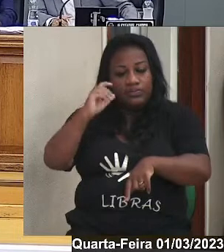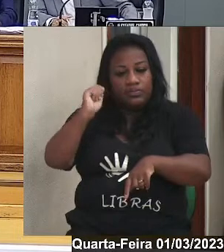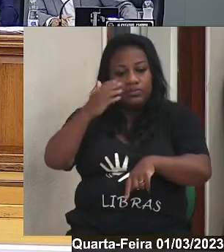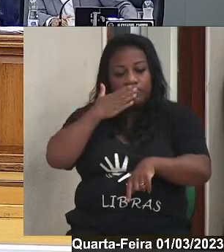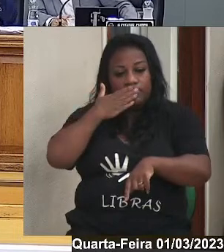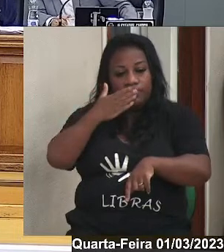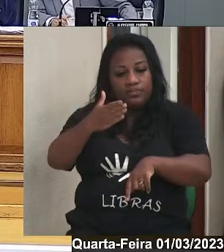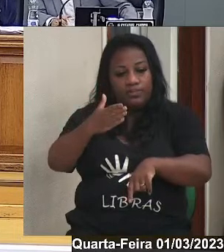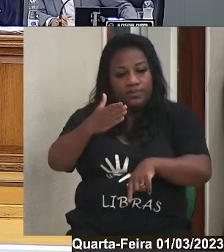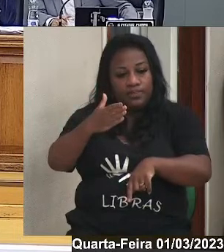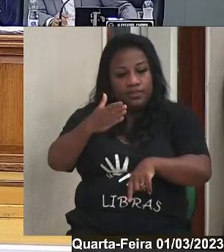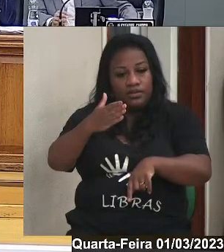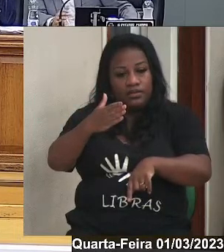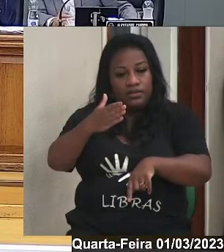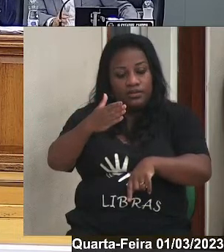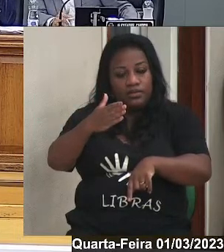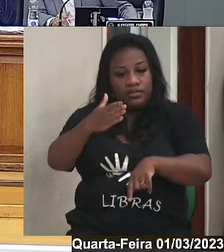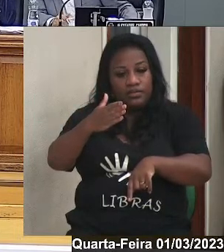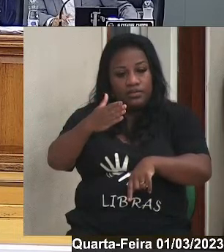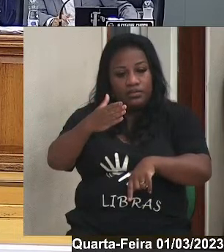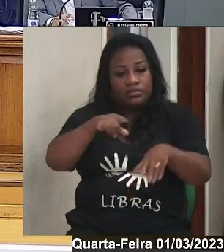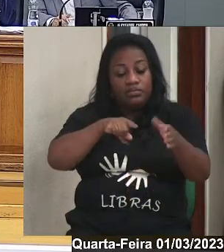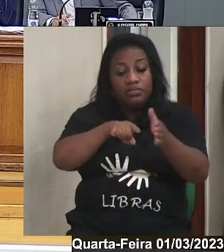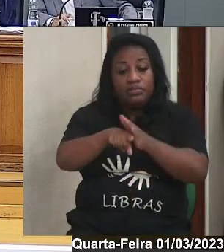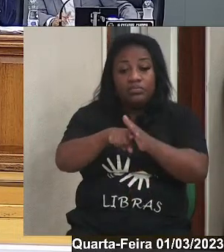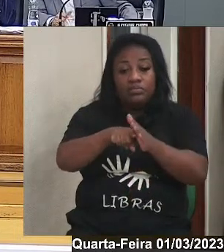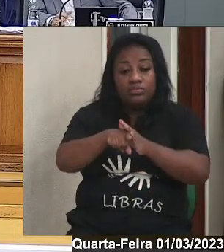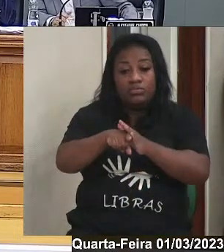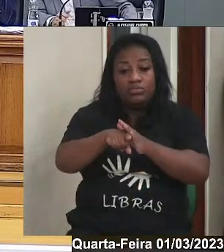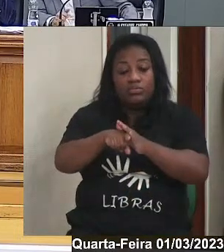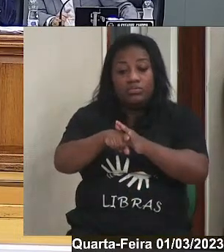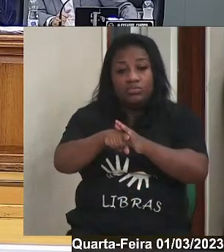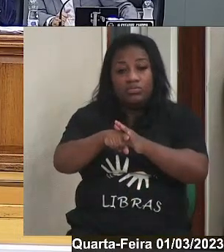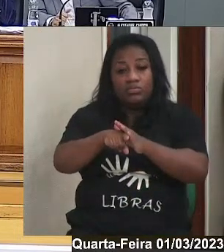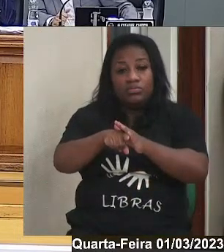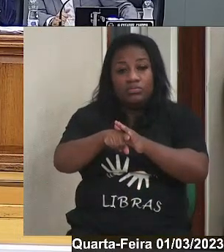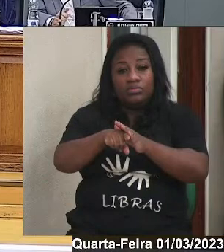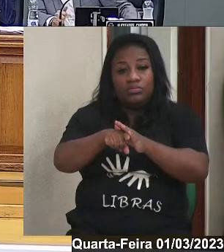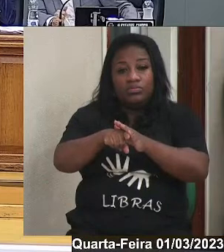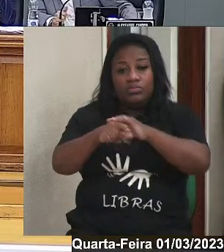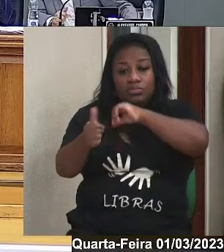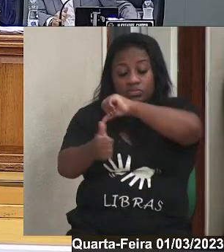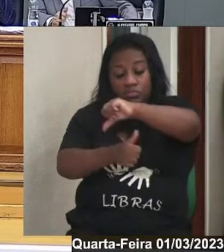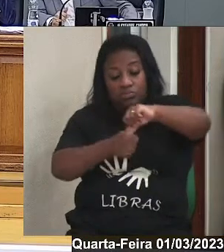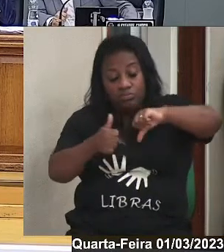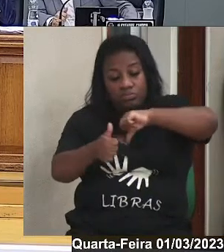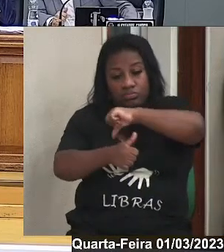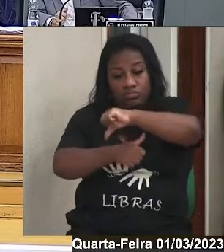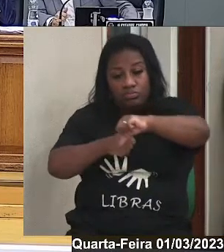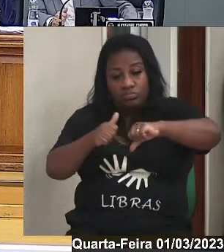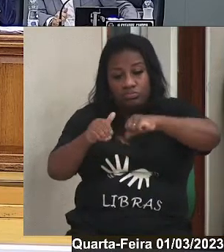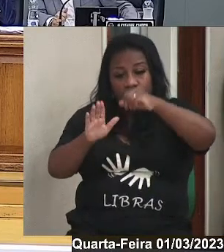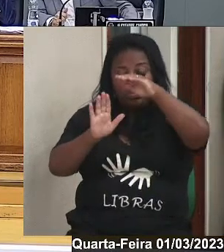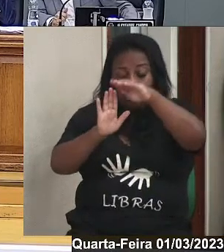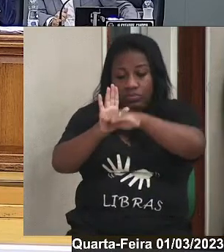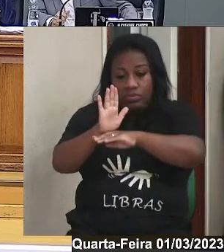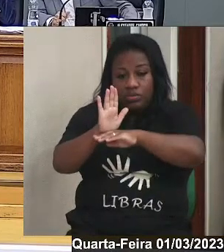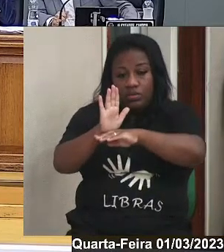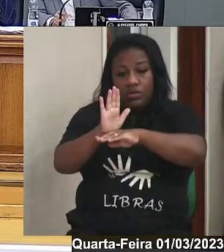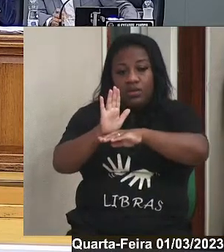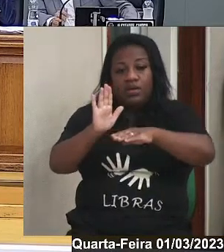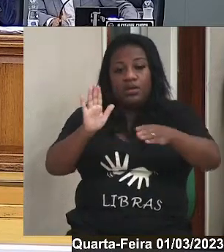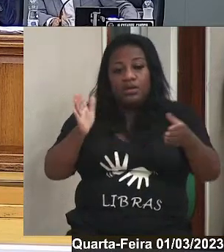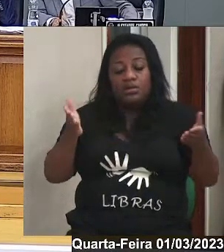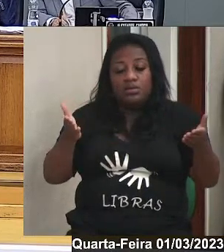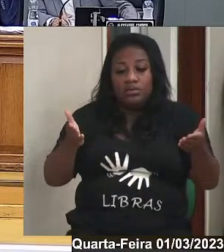Senhor presidente, eu gostaria de pedir ao senhor que consultasse o plenário para a gente fazer a inversão de pauta. Pedido do vereador Gilson